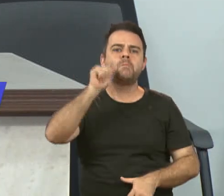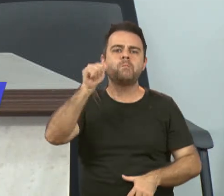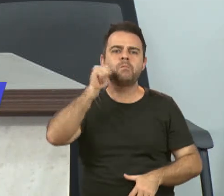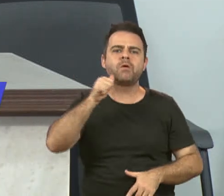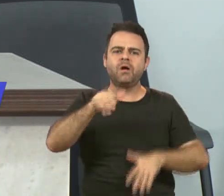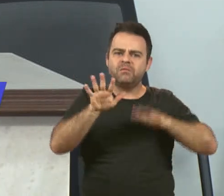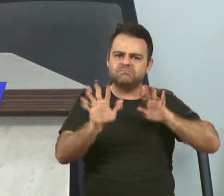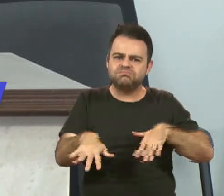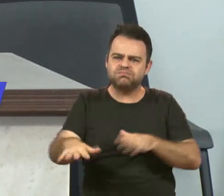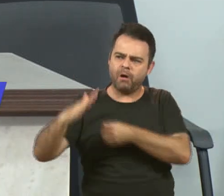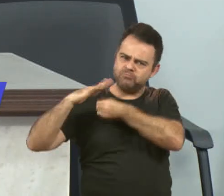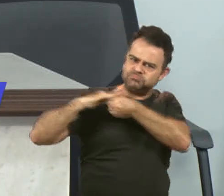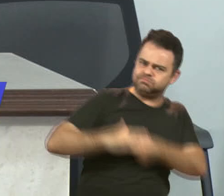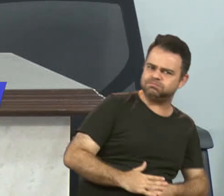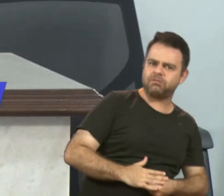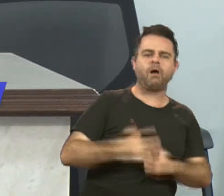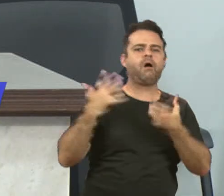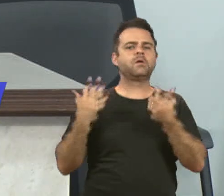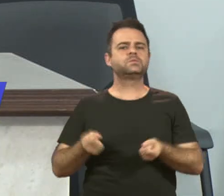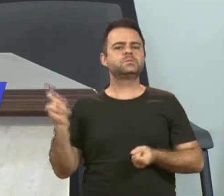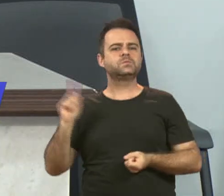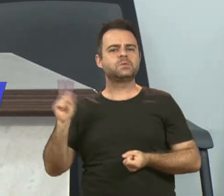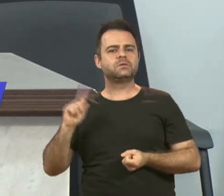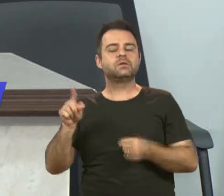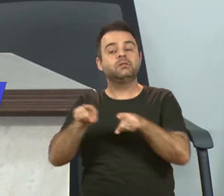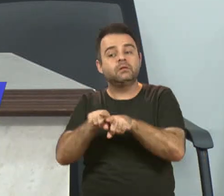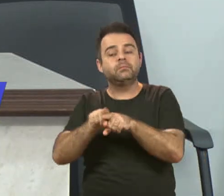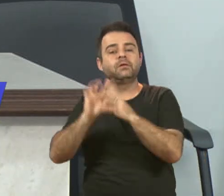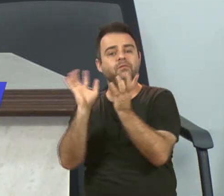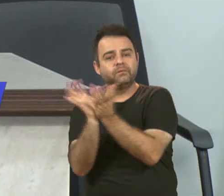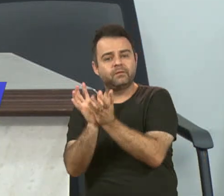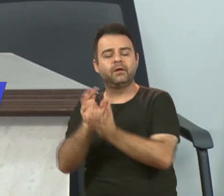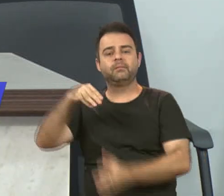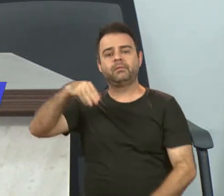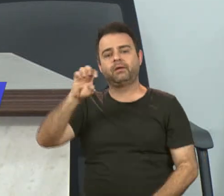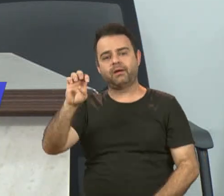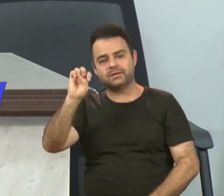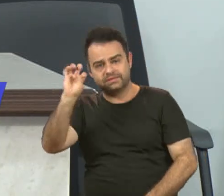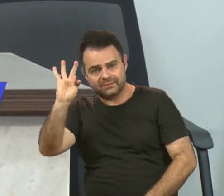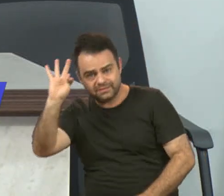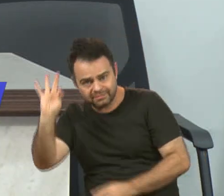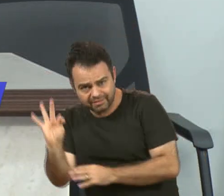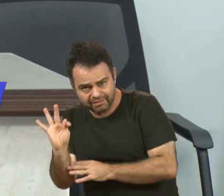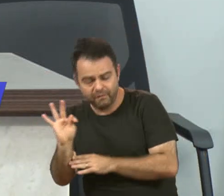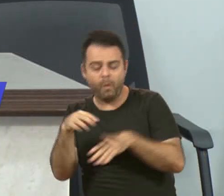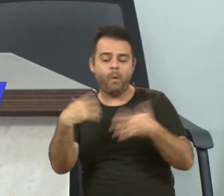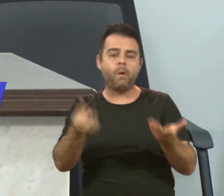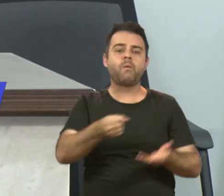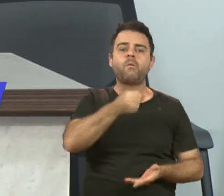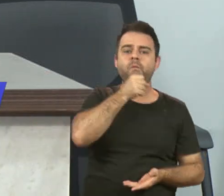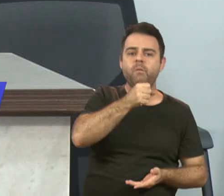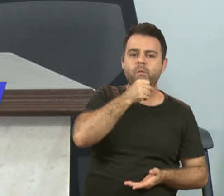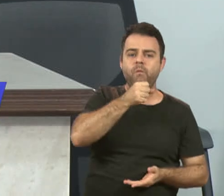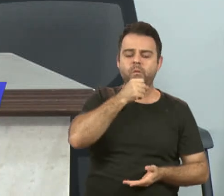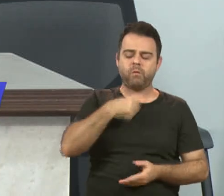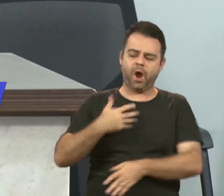a opressão, do sem terra contra os latifúndios, dos idosos contra a